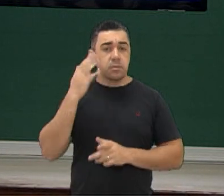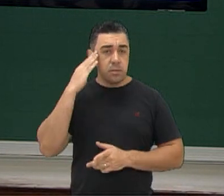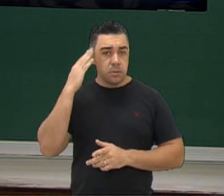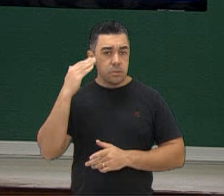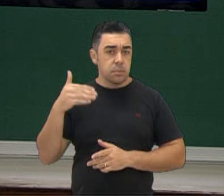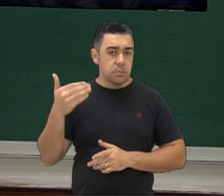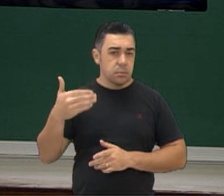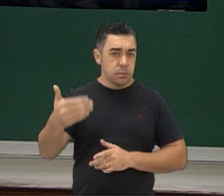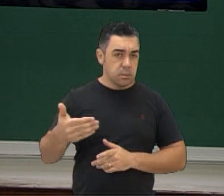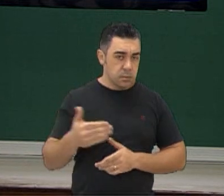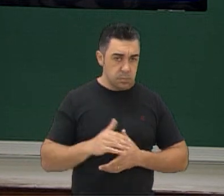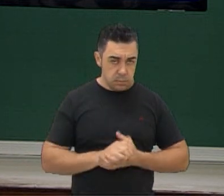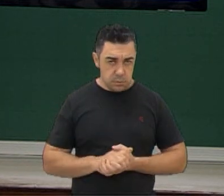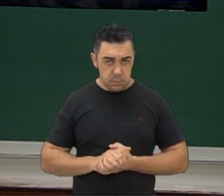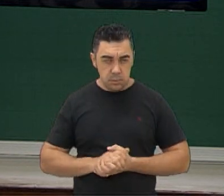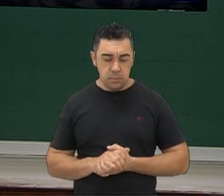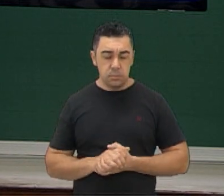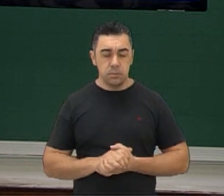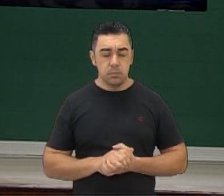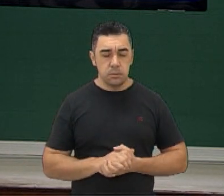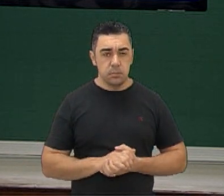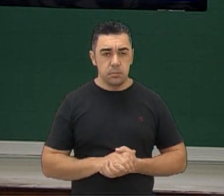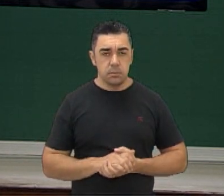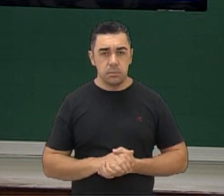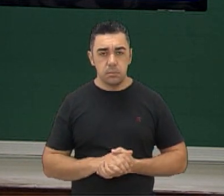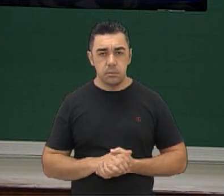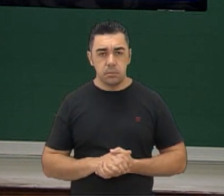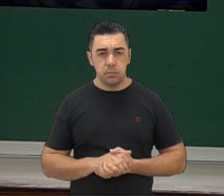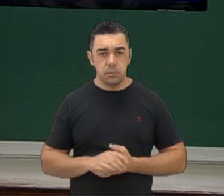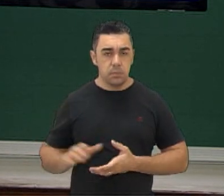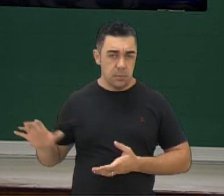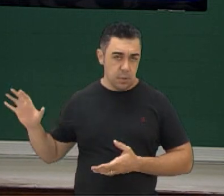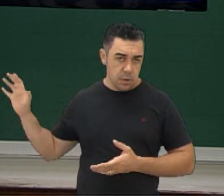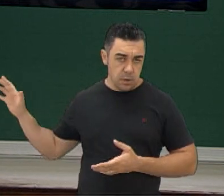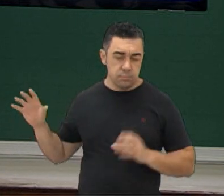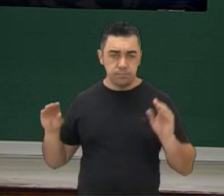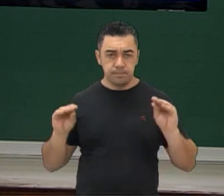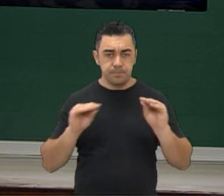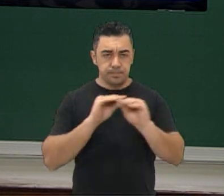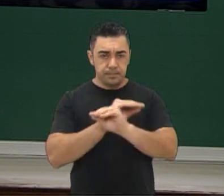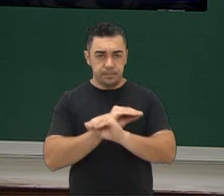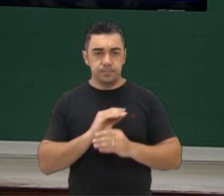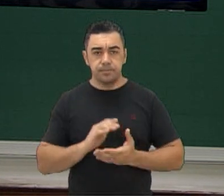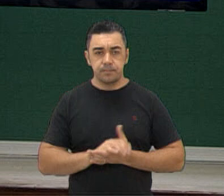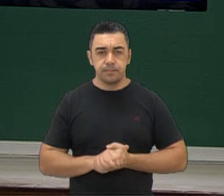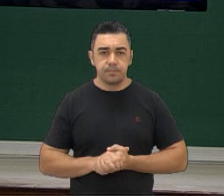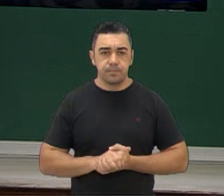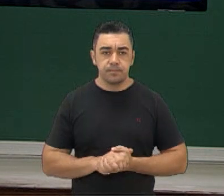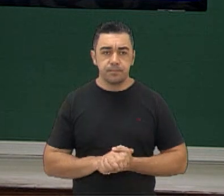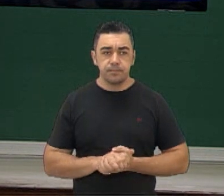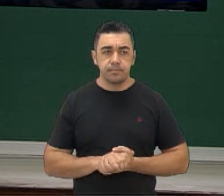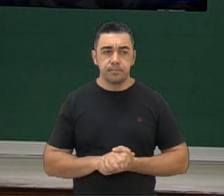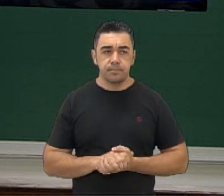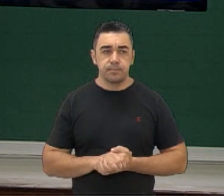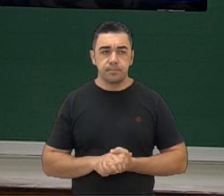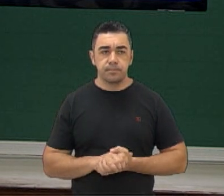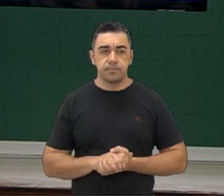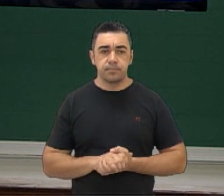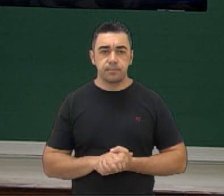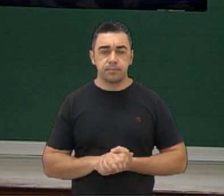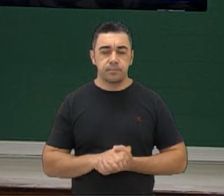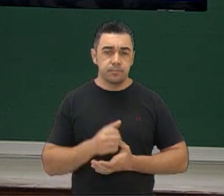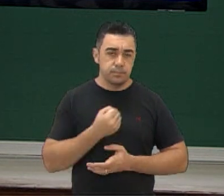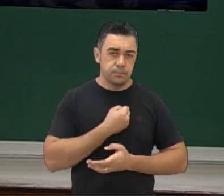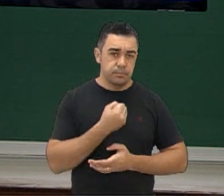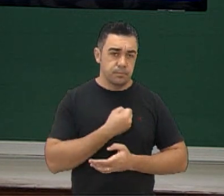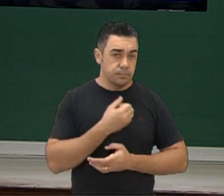saber. Então, daqui 5 anos é o valor que você tem que identificar. Então, essa seria a representação da expressão. No